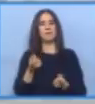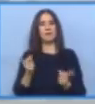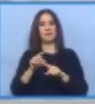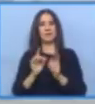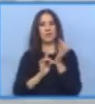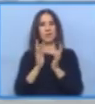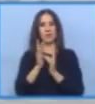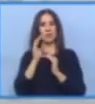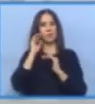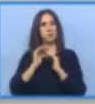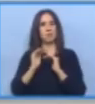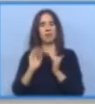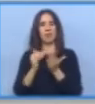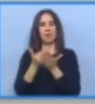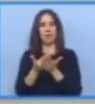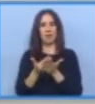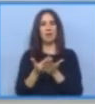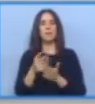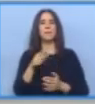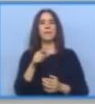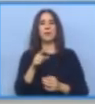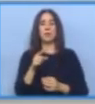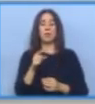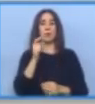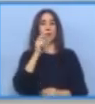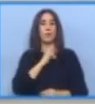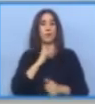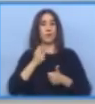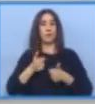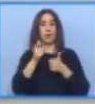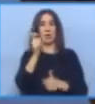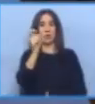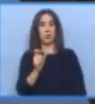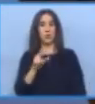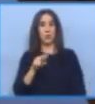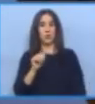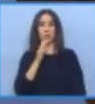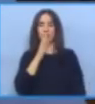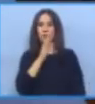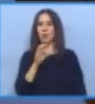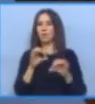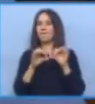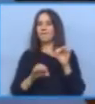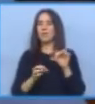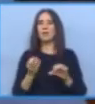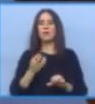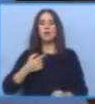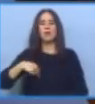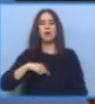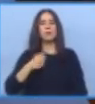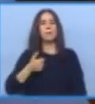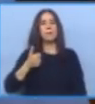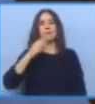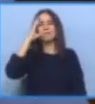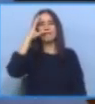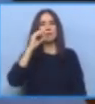Jesus. Eu pegava nas palavras que já foram ditas pelo Frei Nunes. De facto, nós não sabemos muito bem,